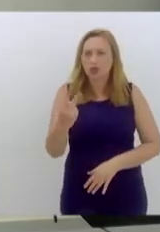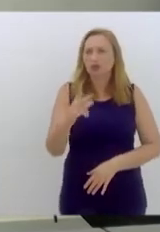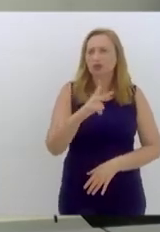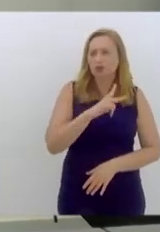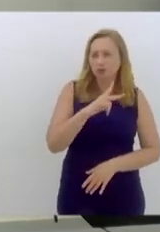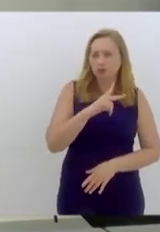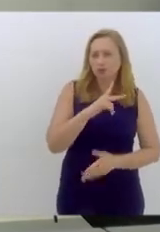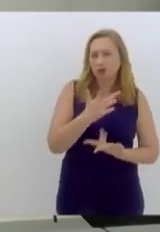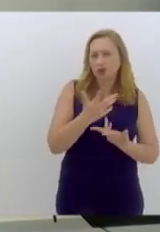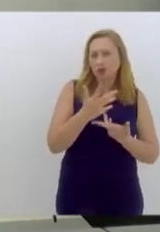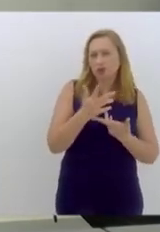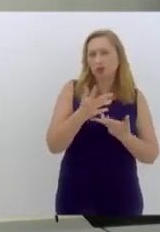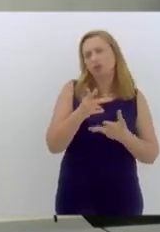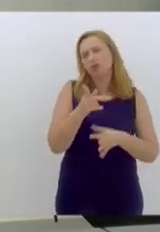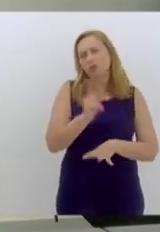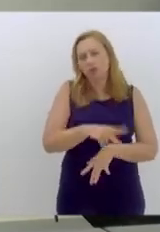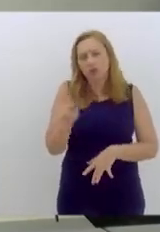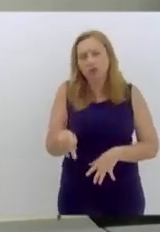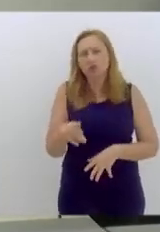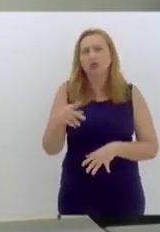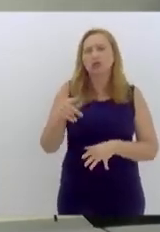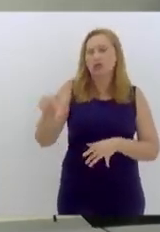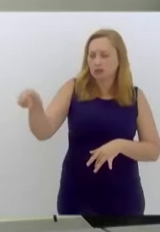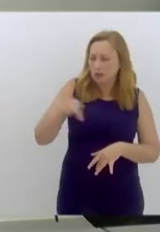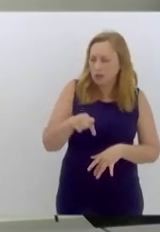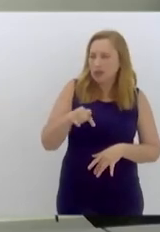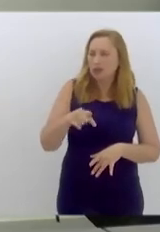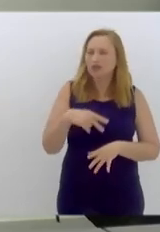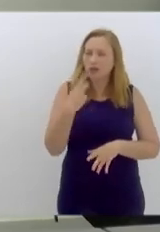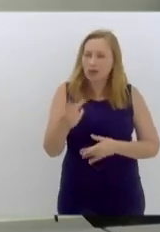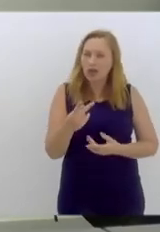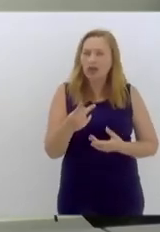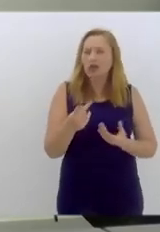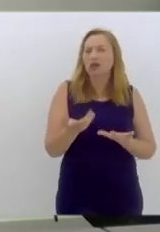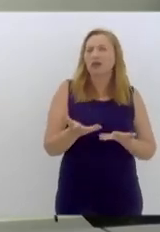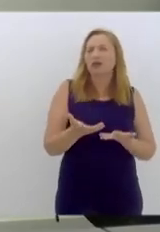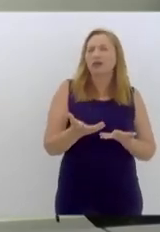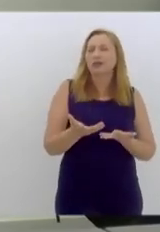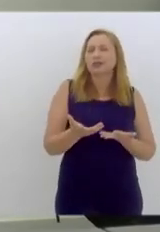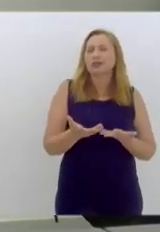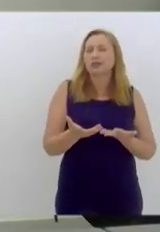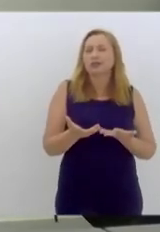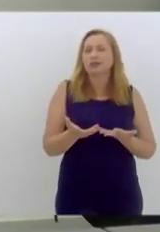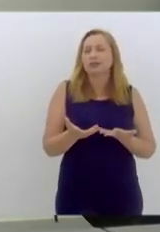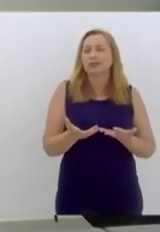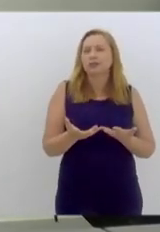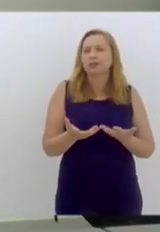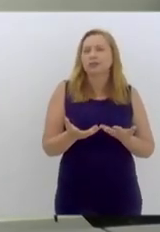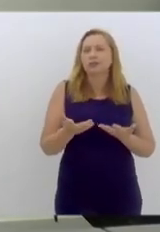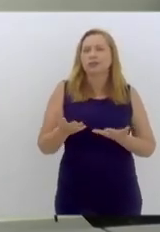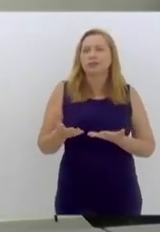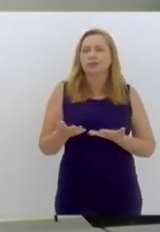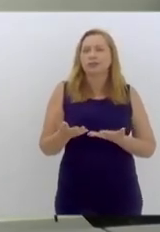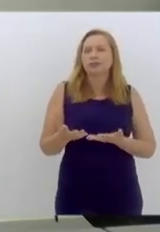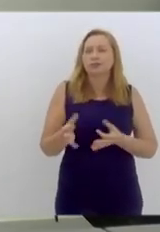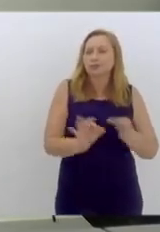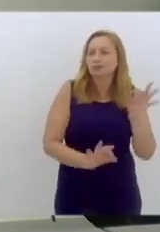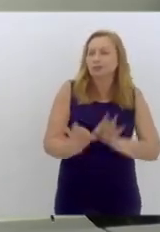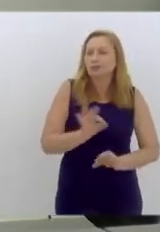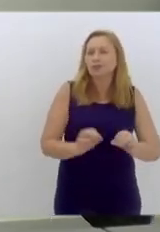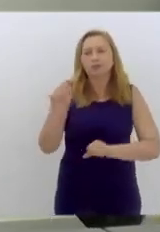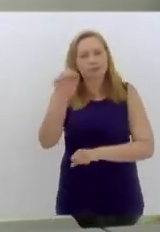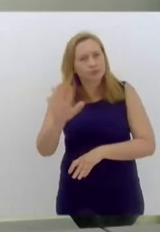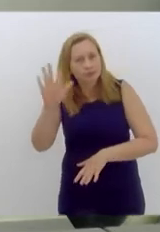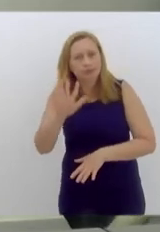professor, né? Eu acho que tem que trazer isso para cá, seja colocando, estabelecendo, resgatar um pouco do Plano Nacional, que o